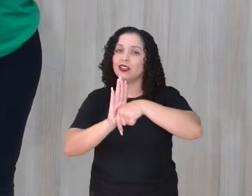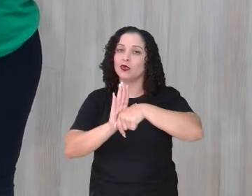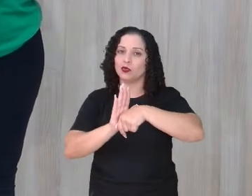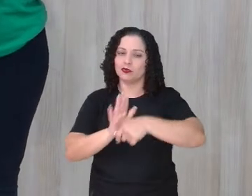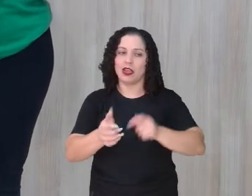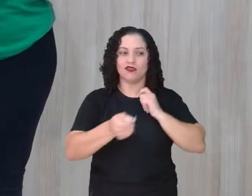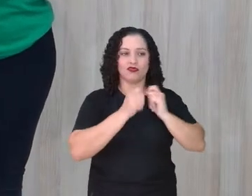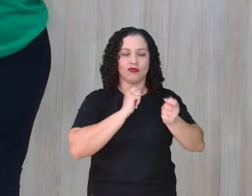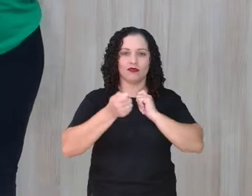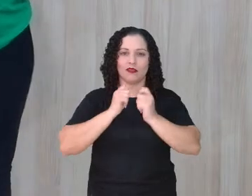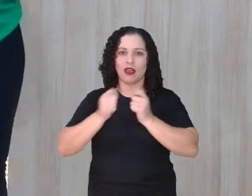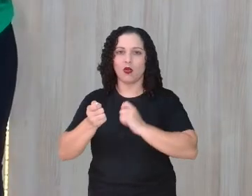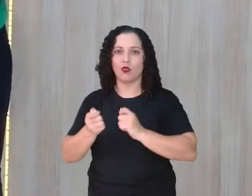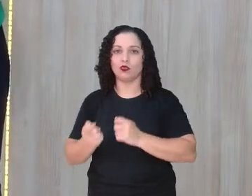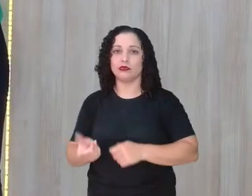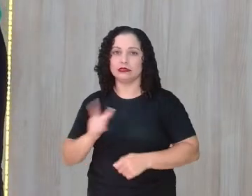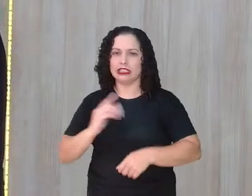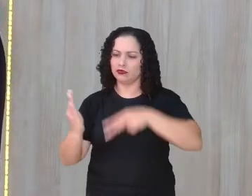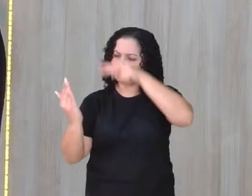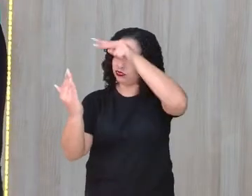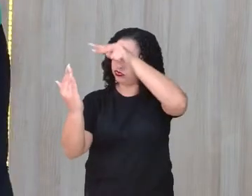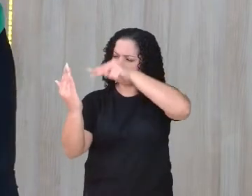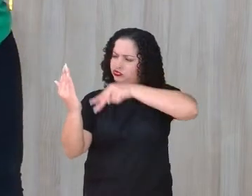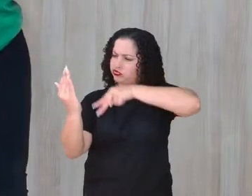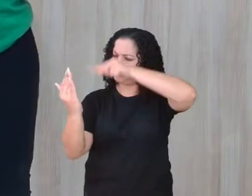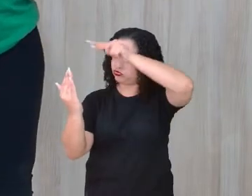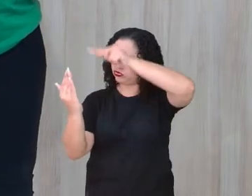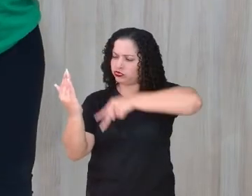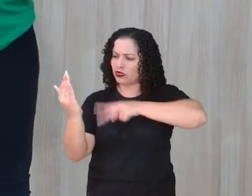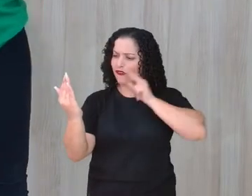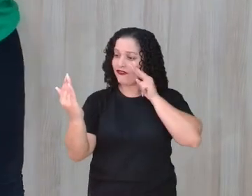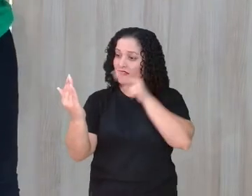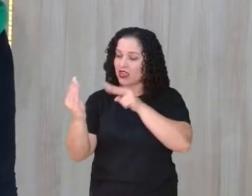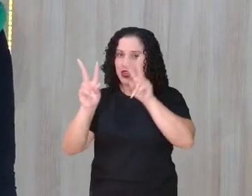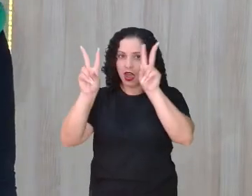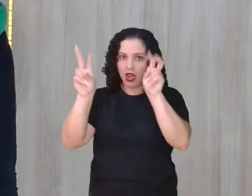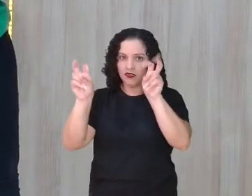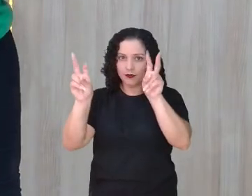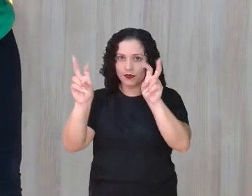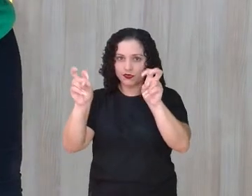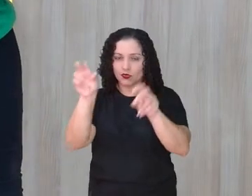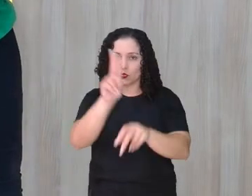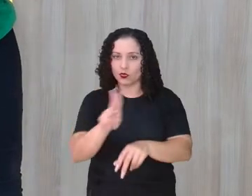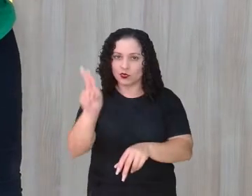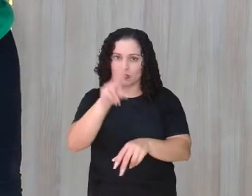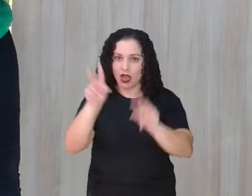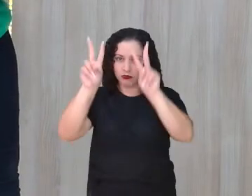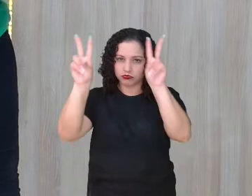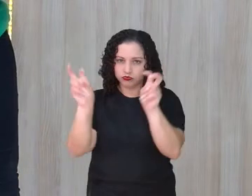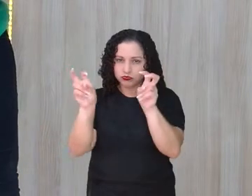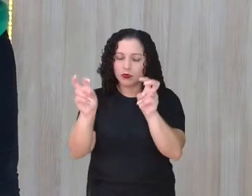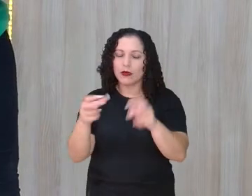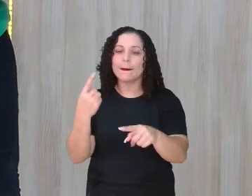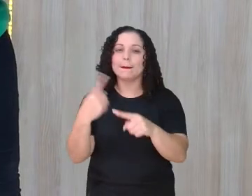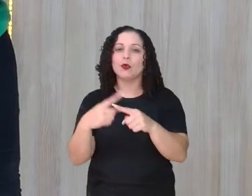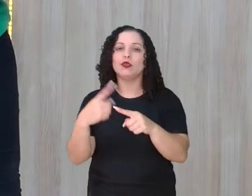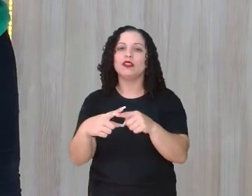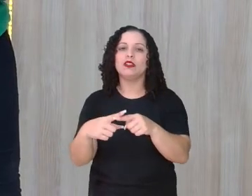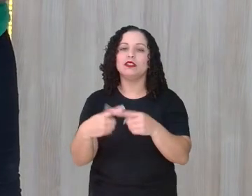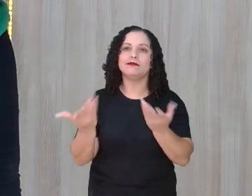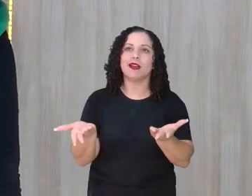Por quê? Porque quando a gente tem uma notícia, tem uma reportagem, a gente usa aspas, né? Para a gente